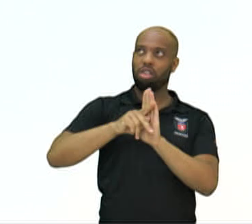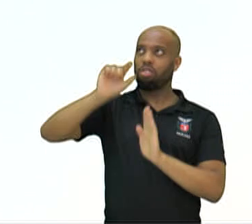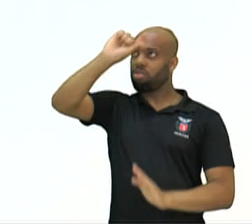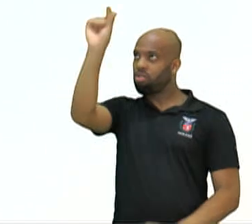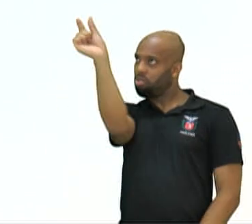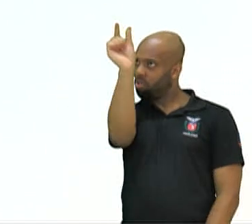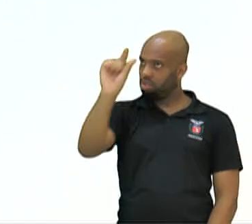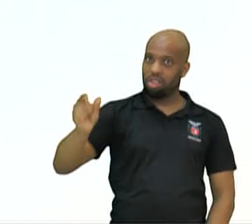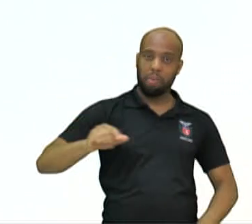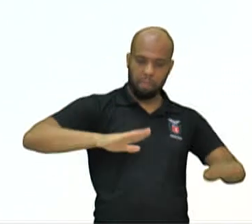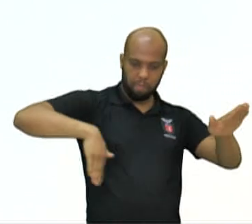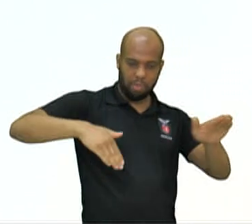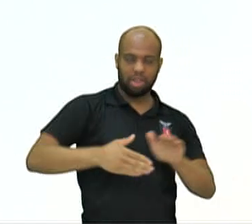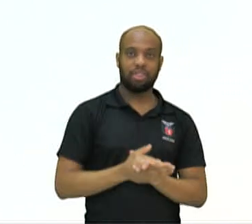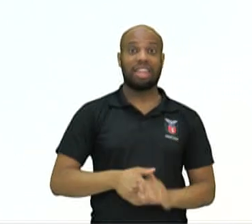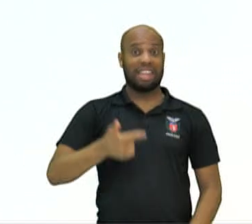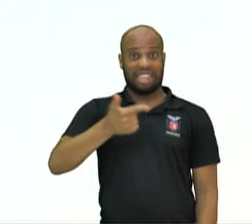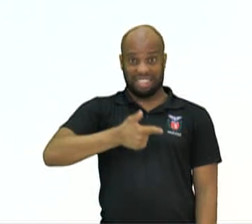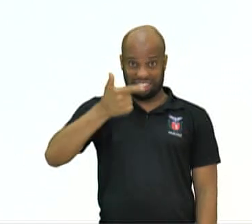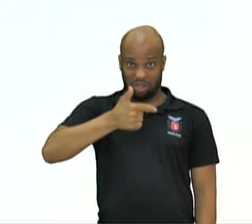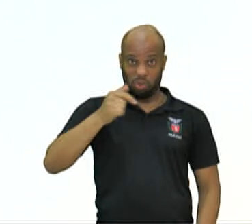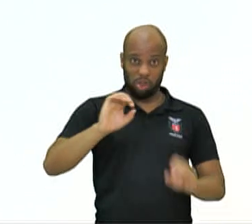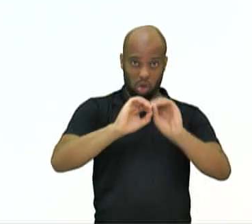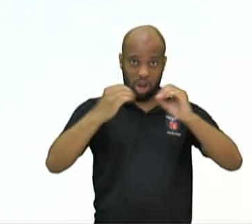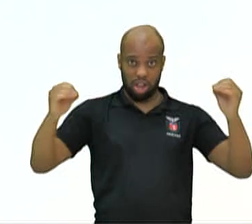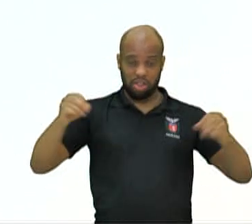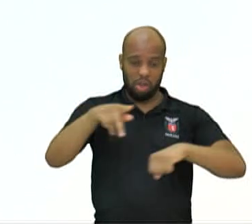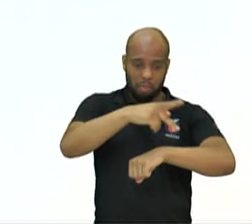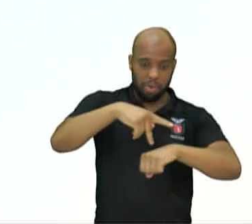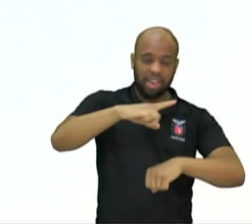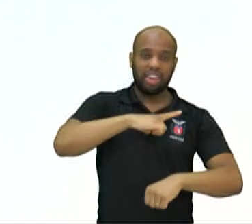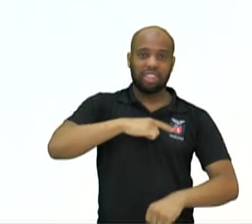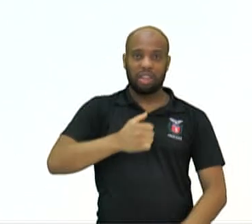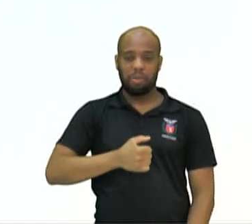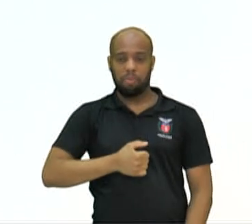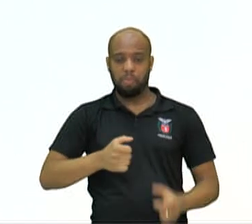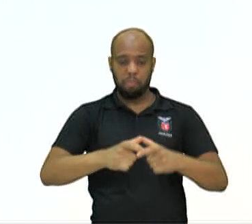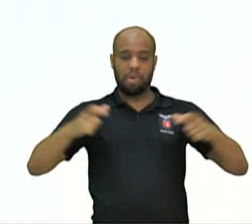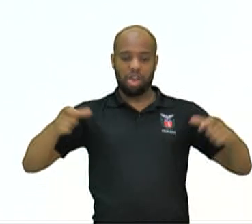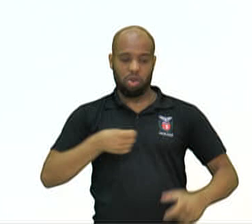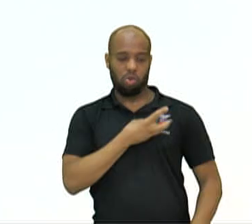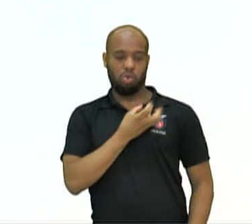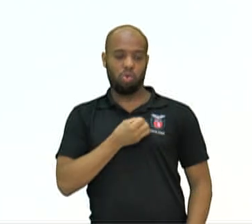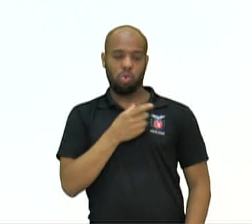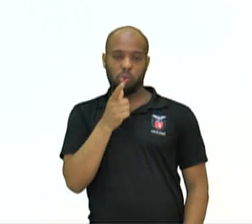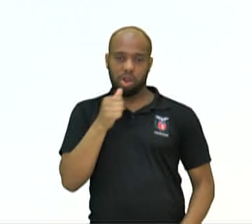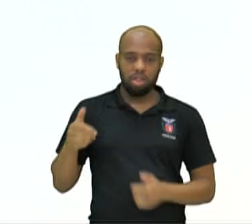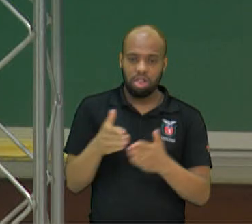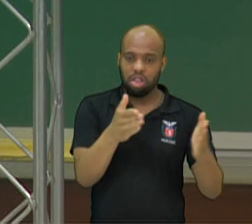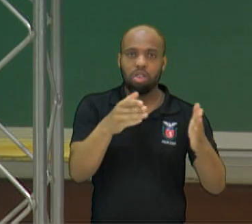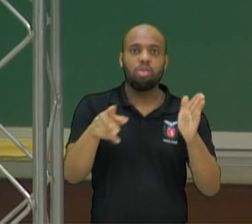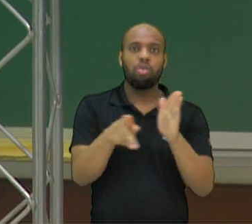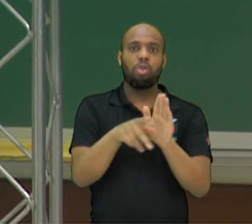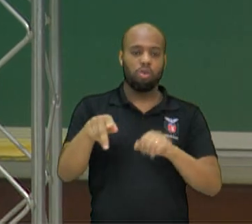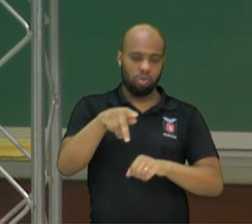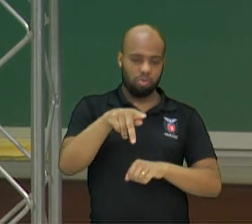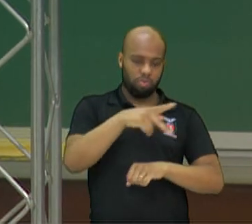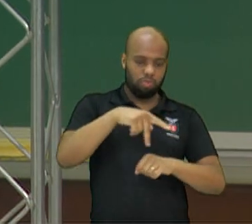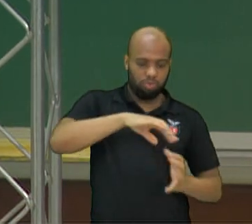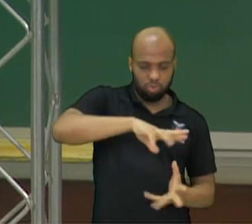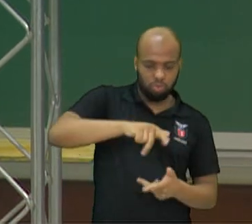Segunda oração, país possui o maior número de rios do mundo. País se refere ao